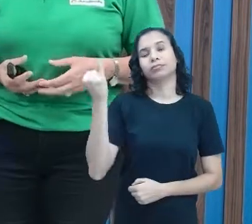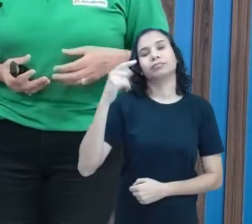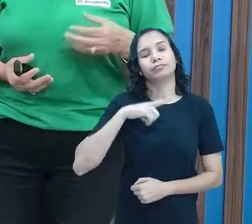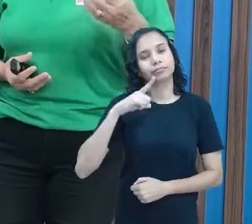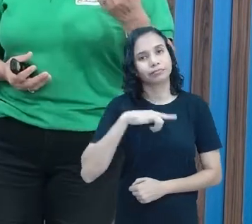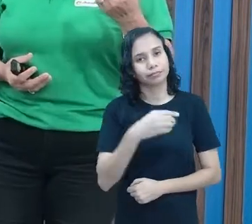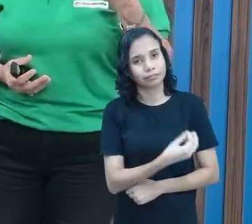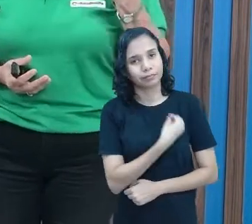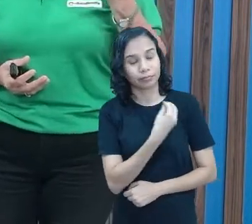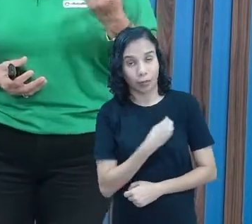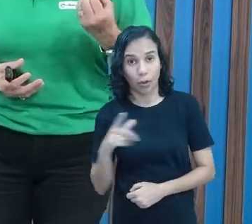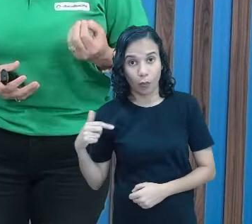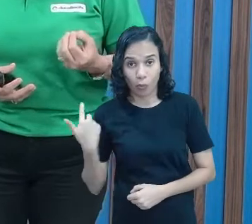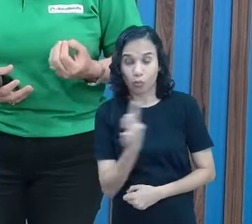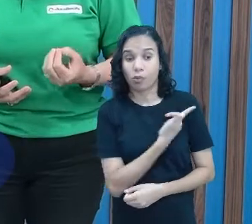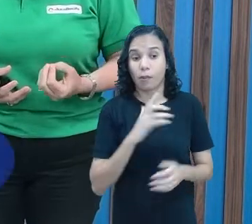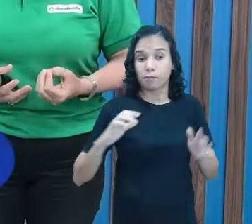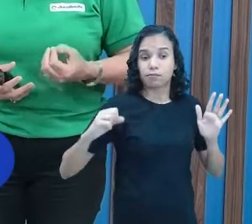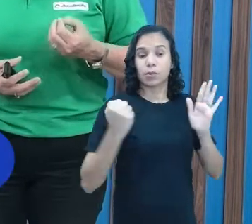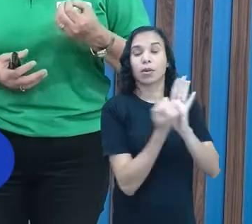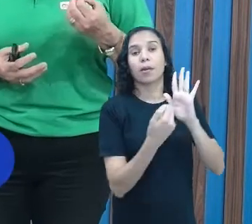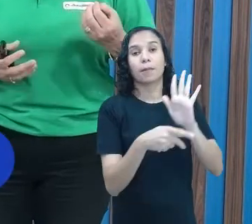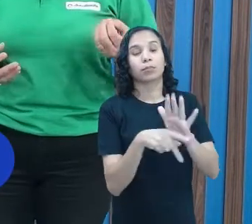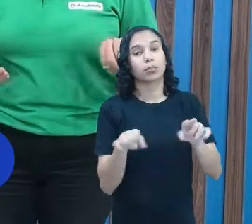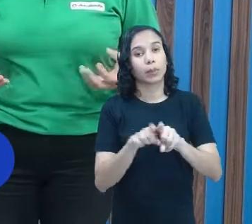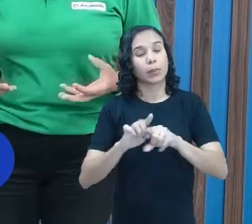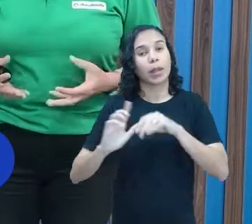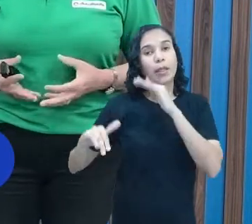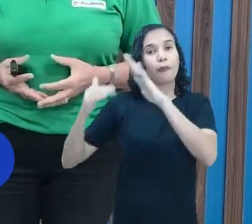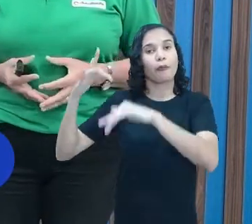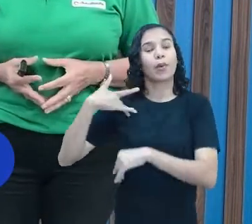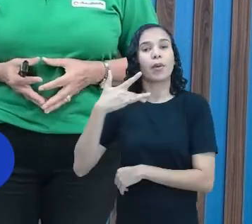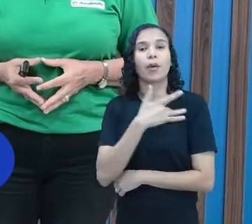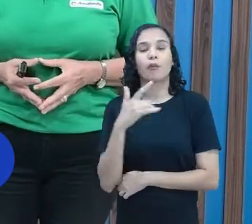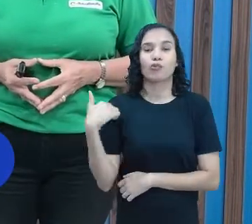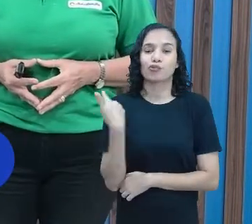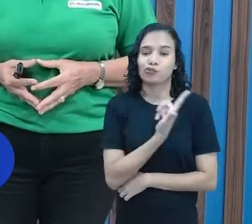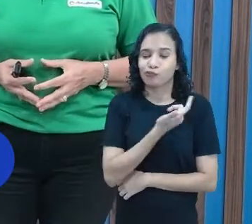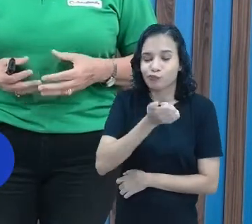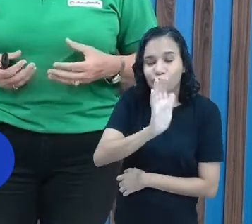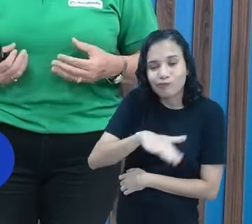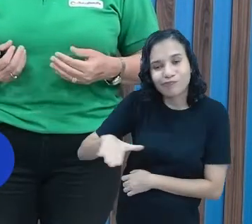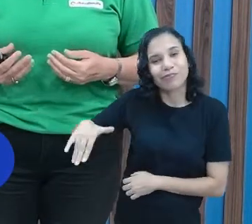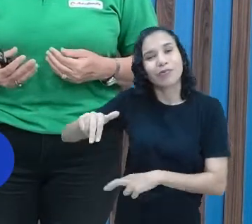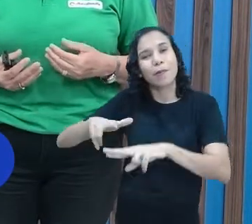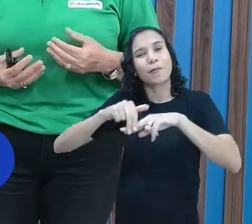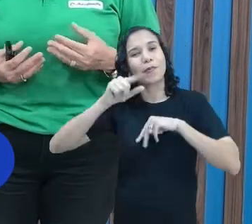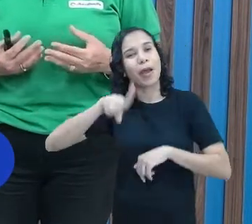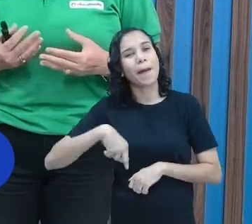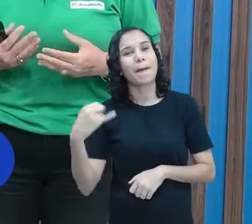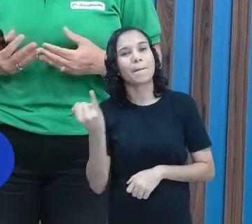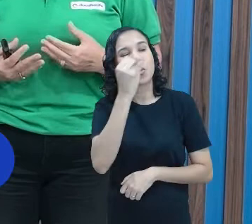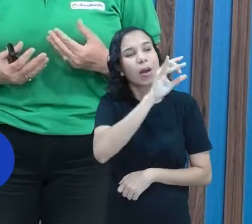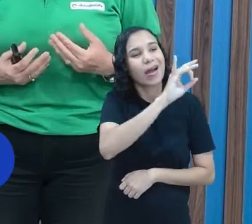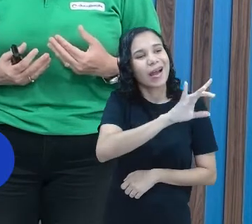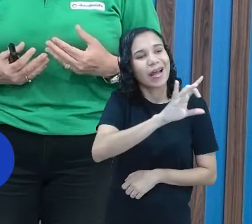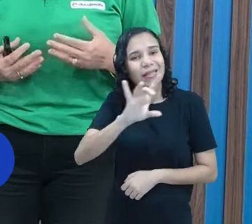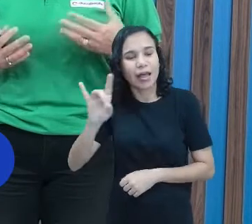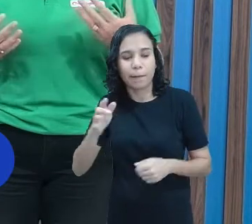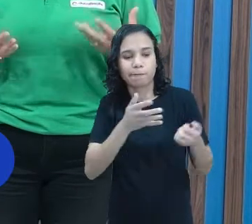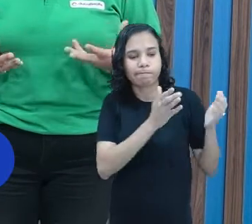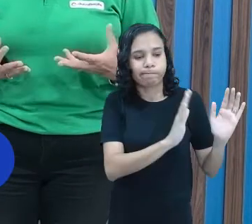fundamental para que possamos garantir também o desenvolvimento saudável das nossas crianças. Então, é importante que cada